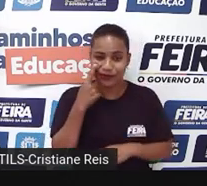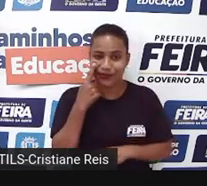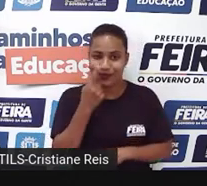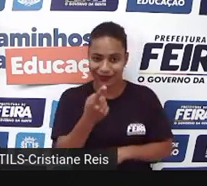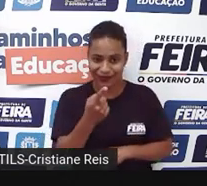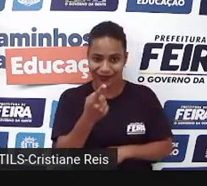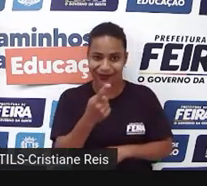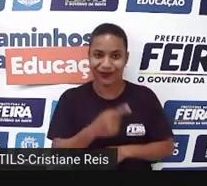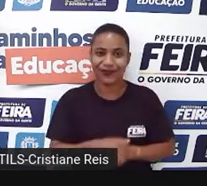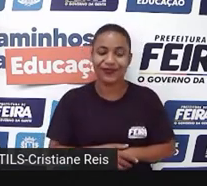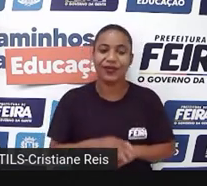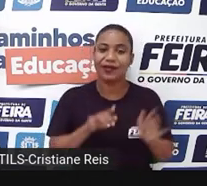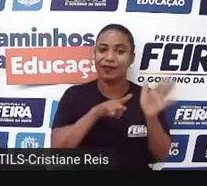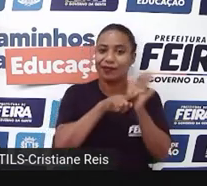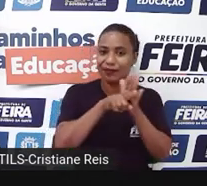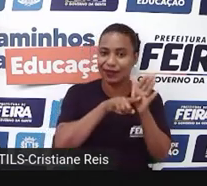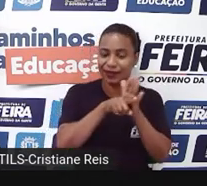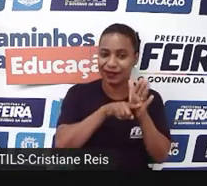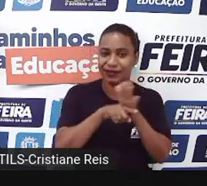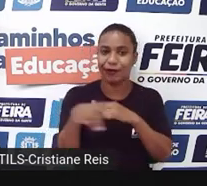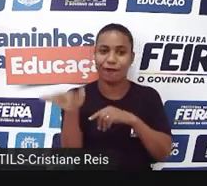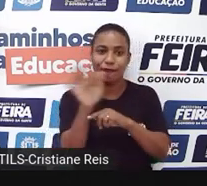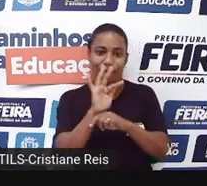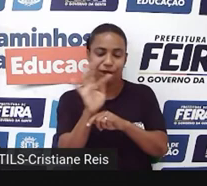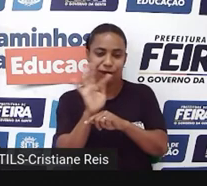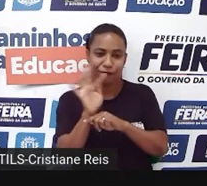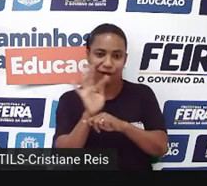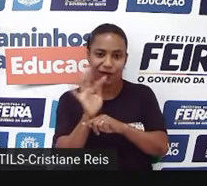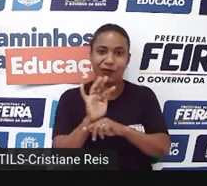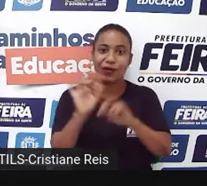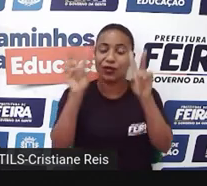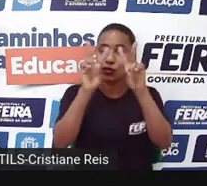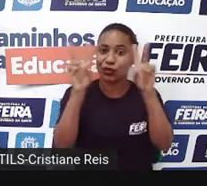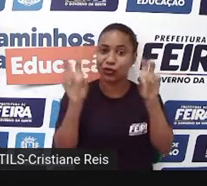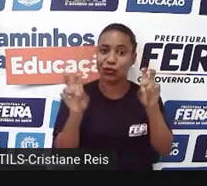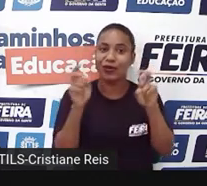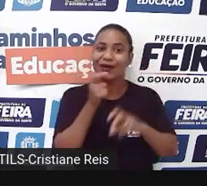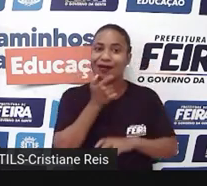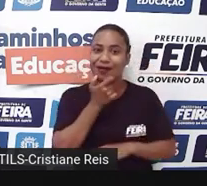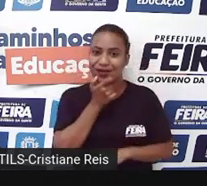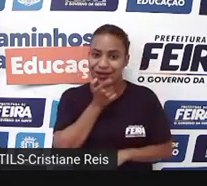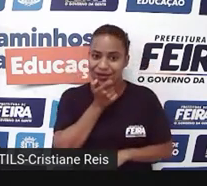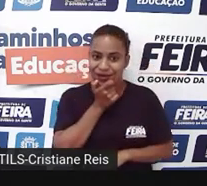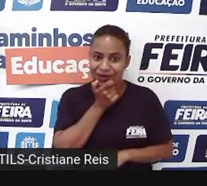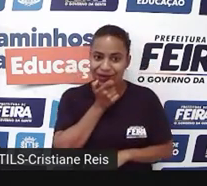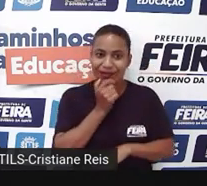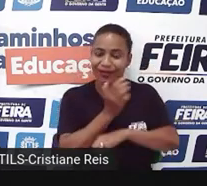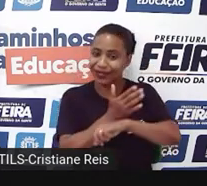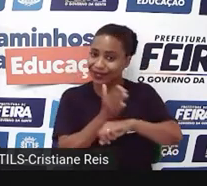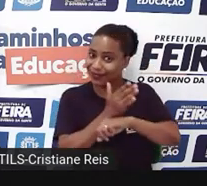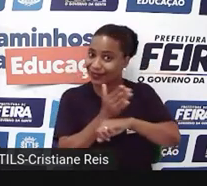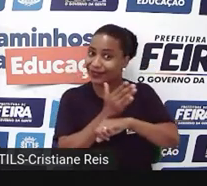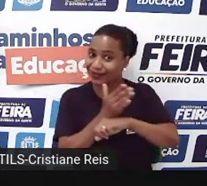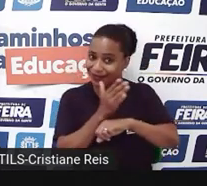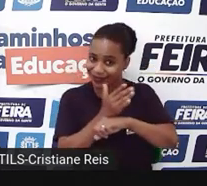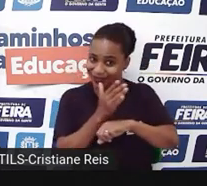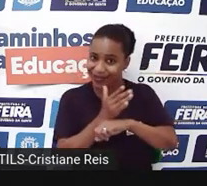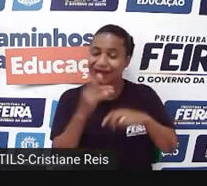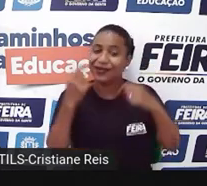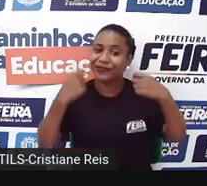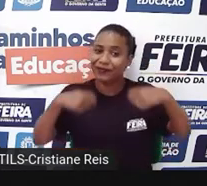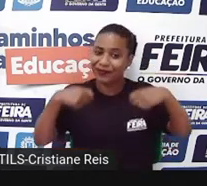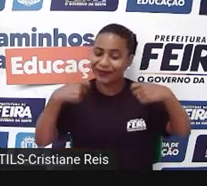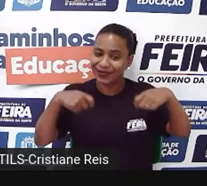interessante, vocês vão pesquisar filmes com títulos em inglês, porque tem que praticar o idioma, não é? Para a gente